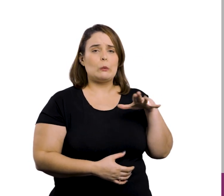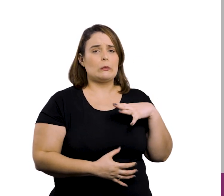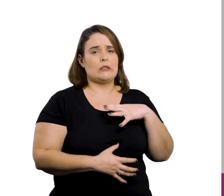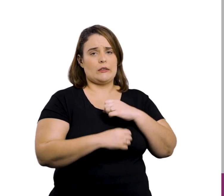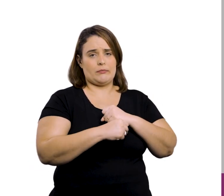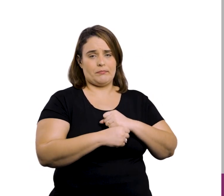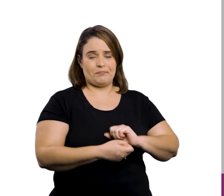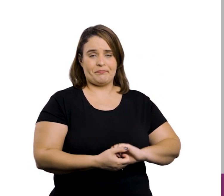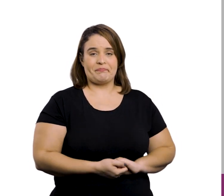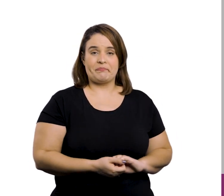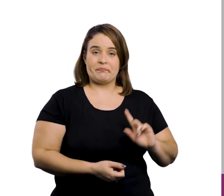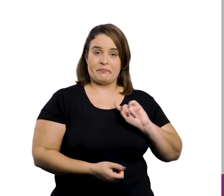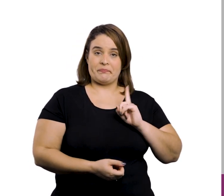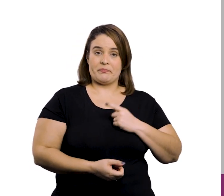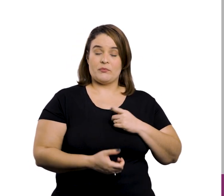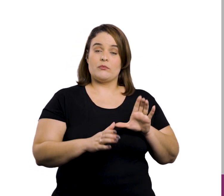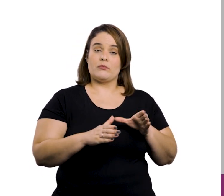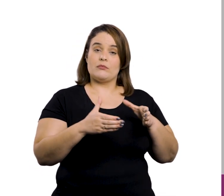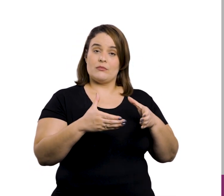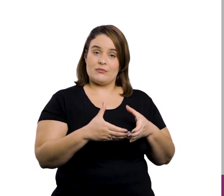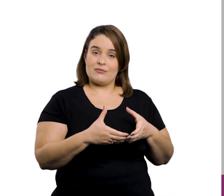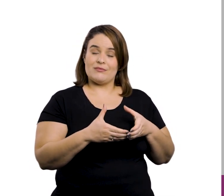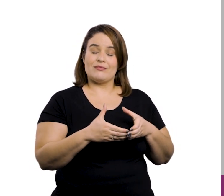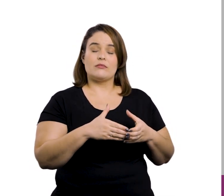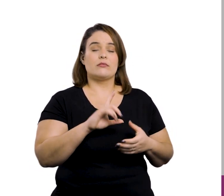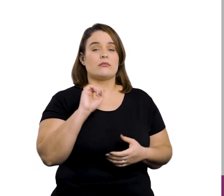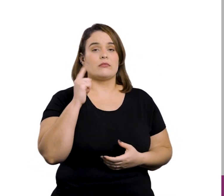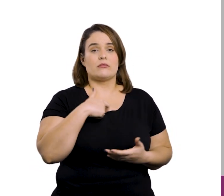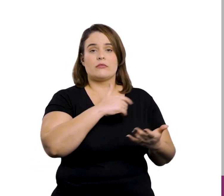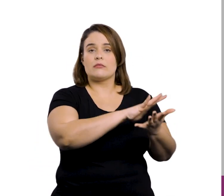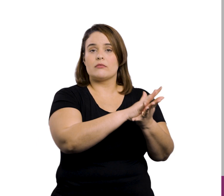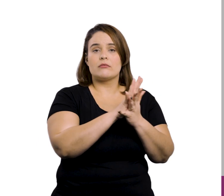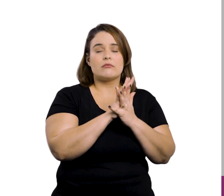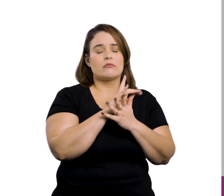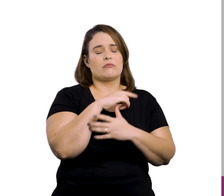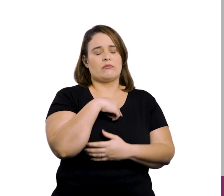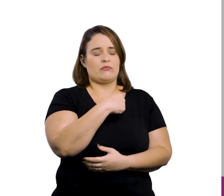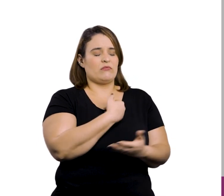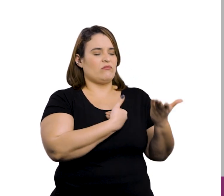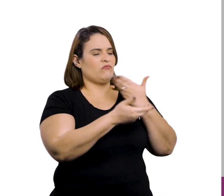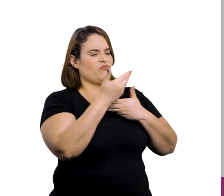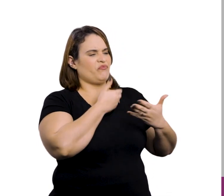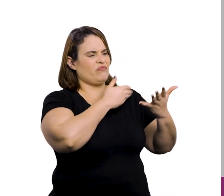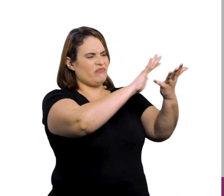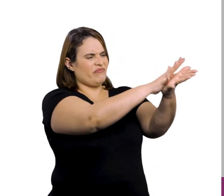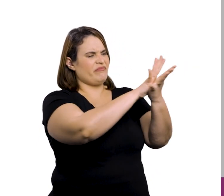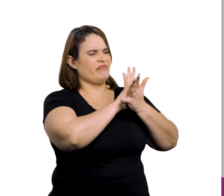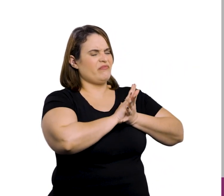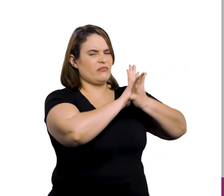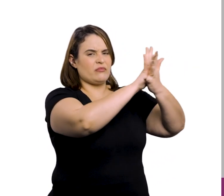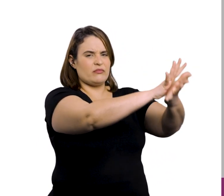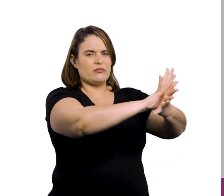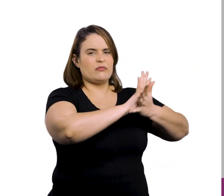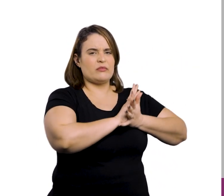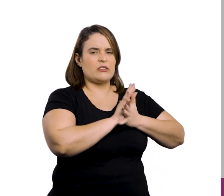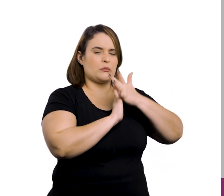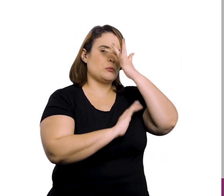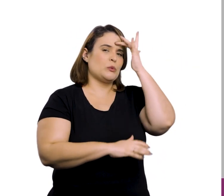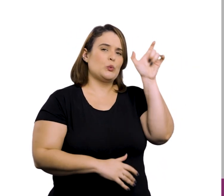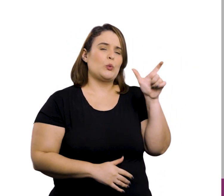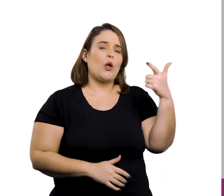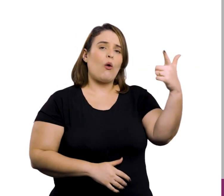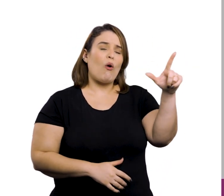a todas e todos, jamais alguém será pleno. Somos uma comunidade. Estamos destruindo a nós